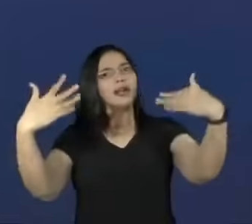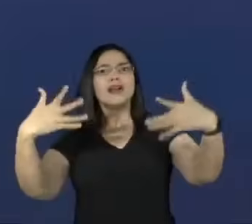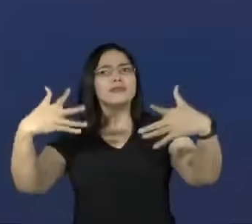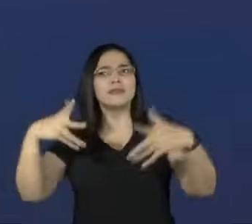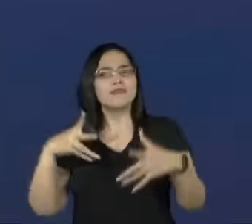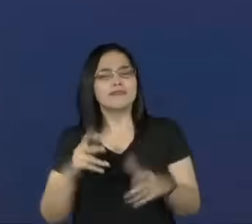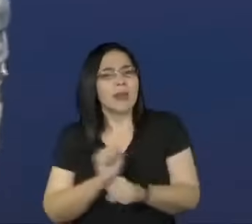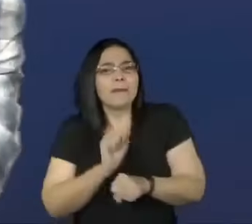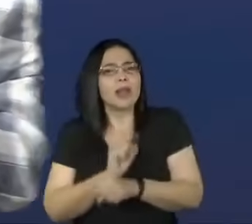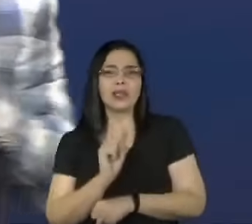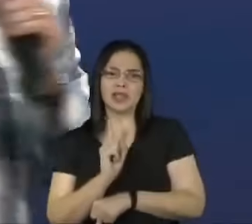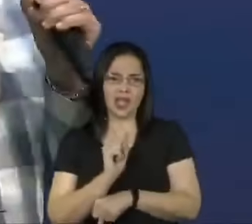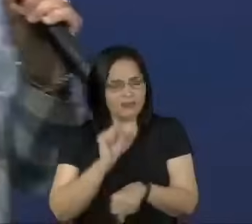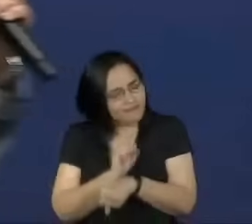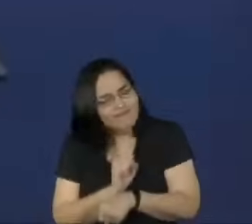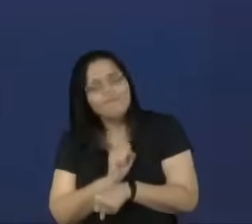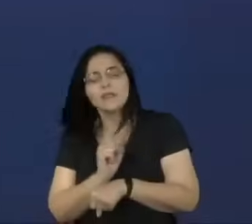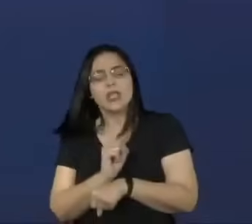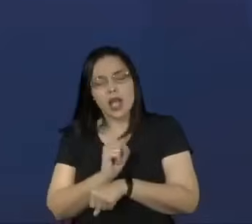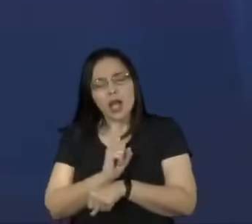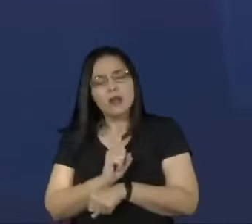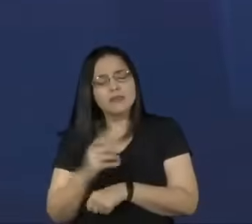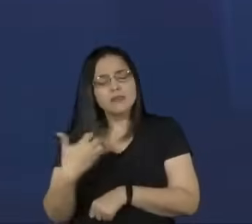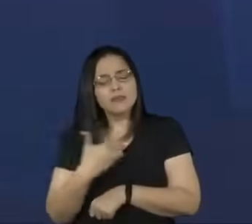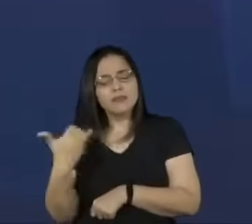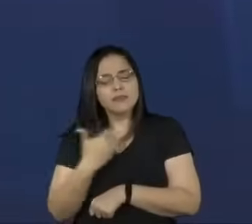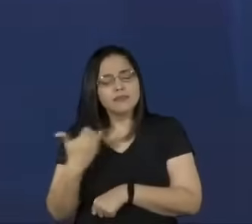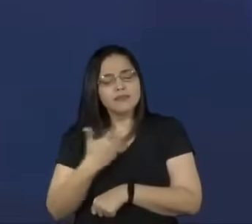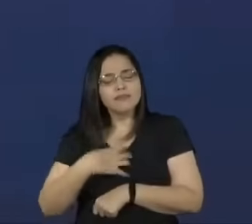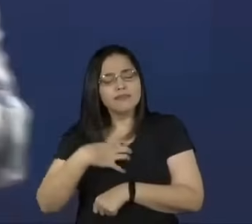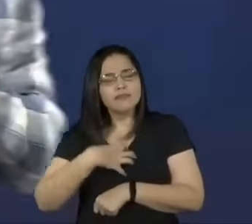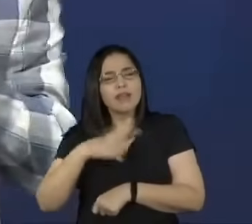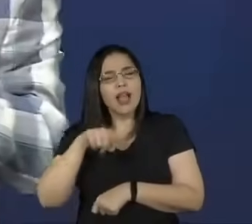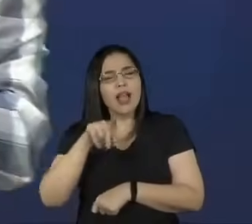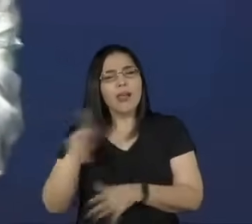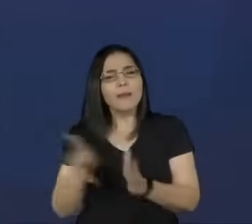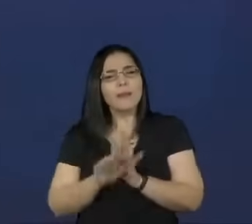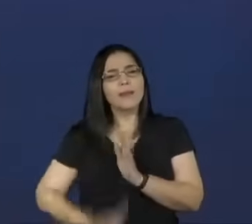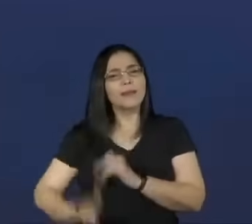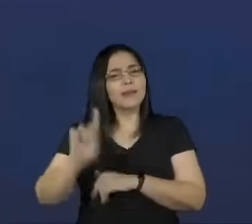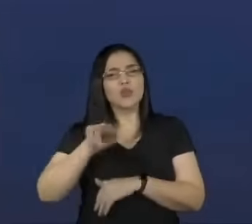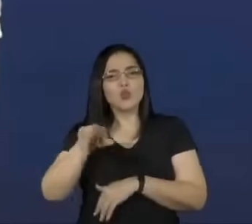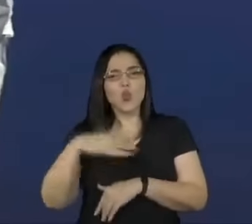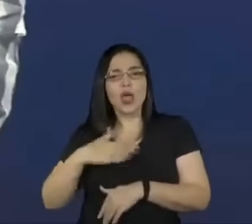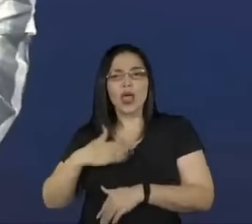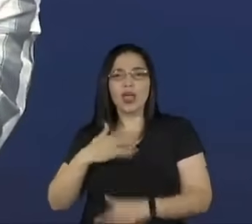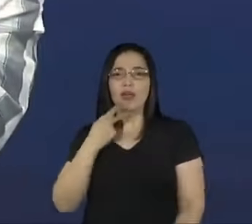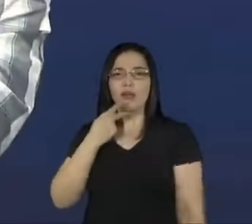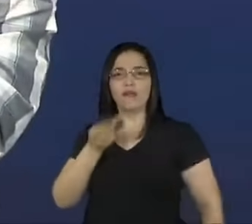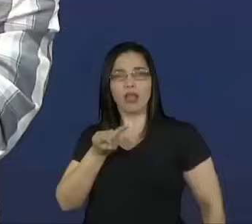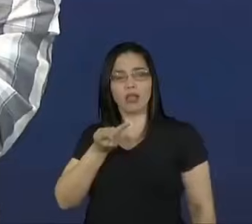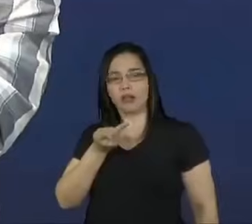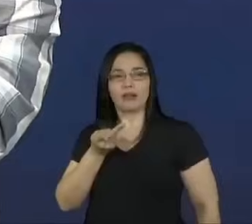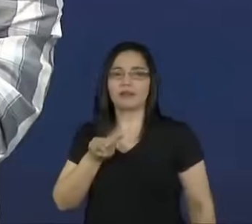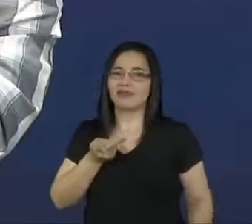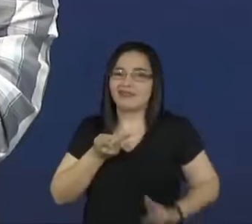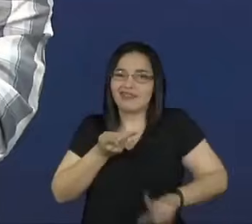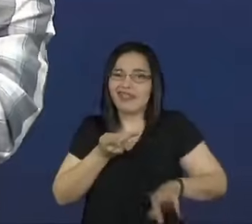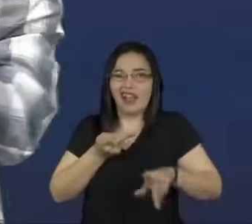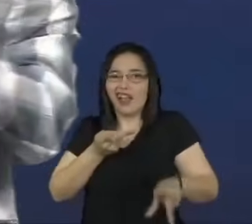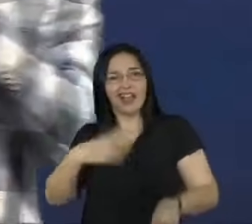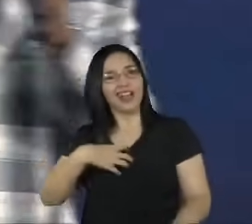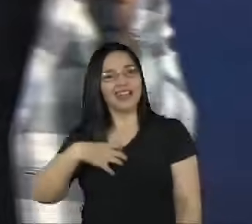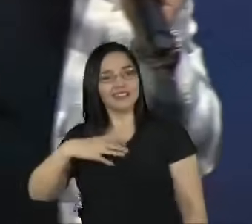há uma voz aí no teu coração e essa voz é a voz de Deus não é a minha voz é o